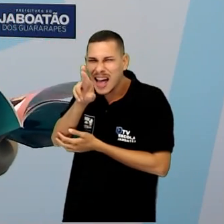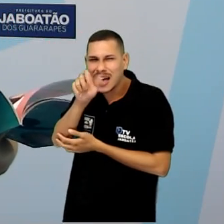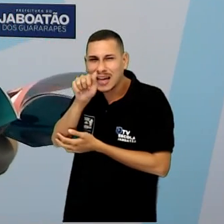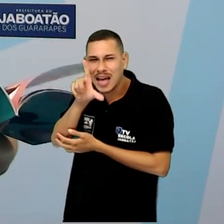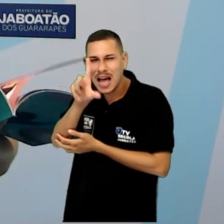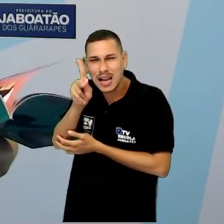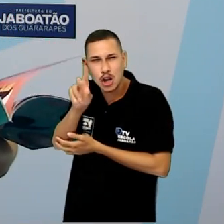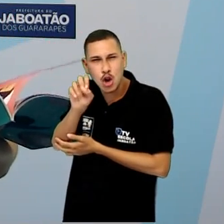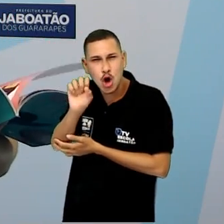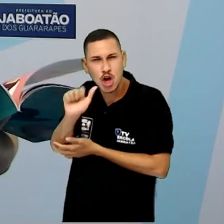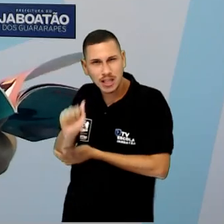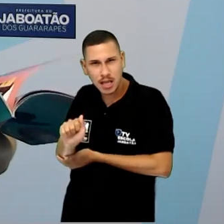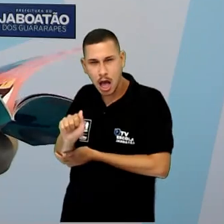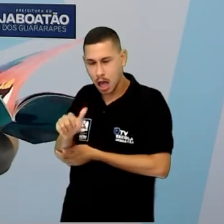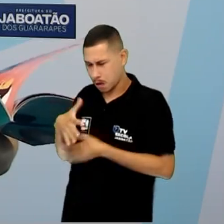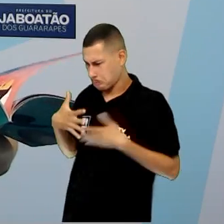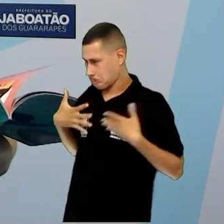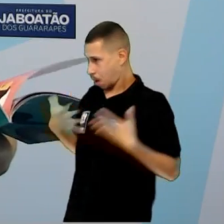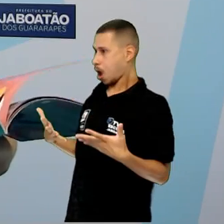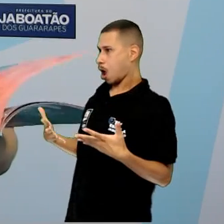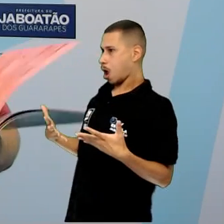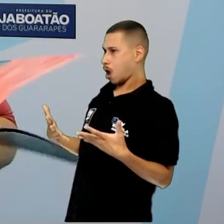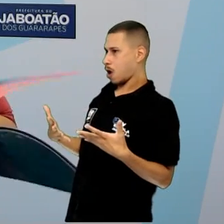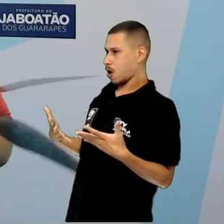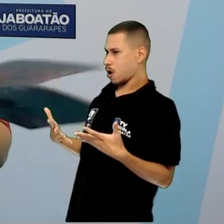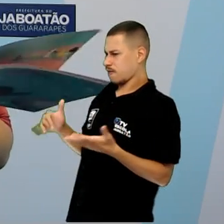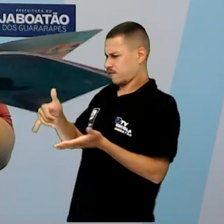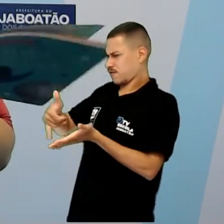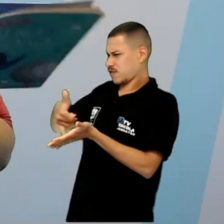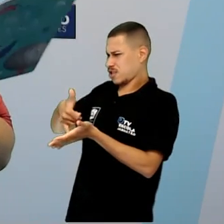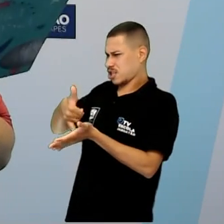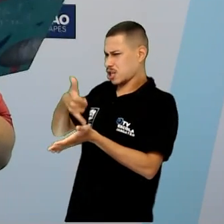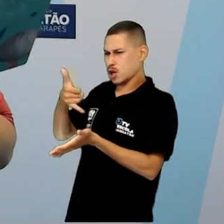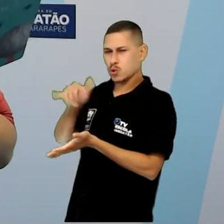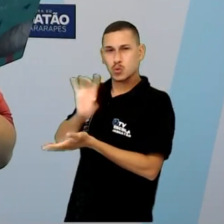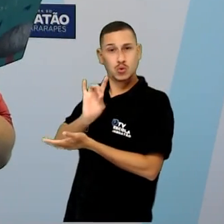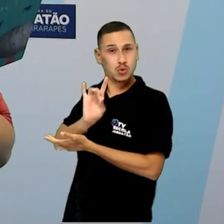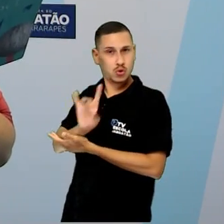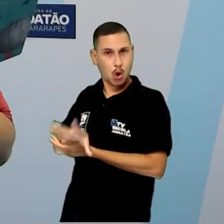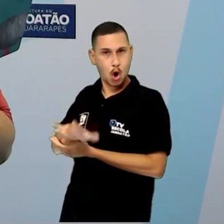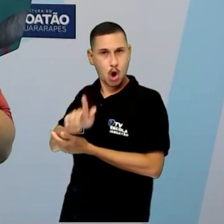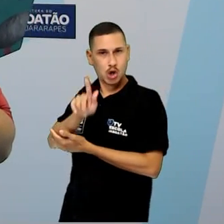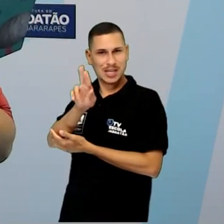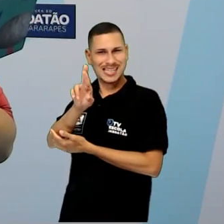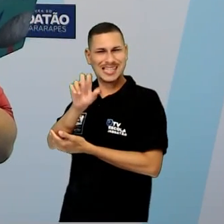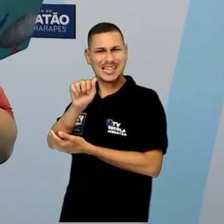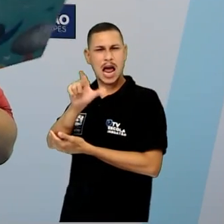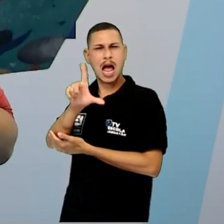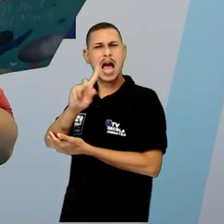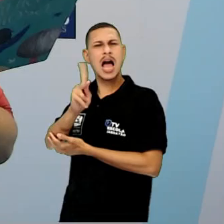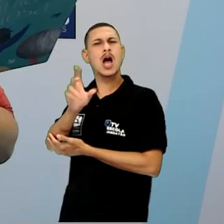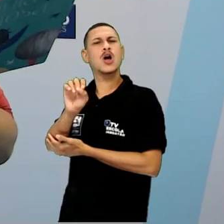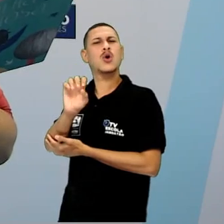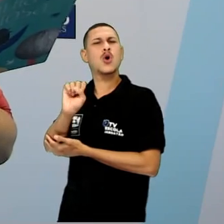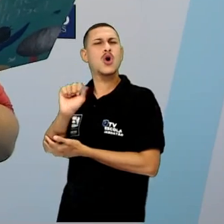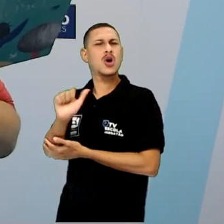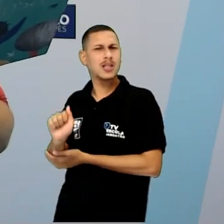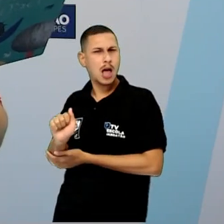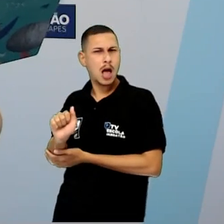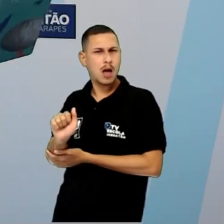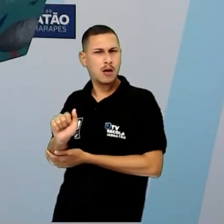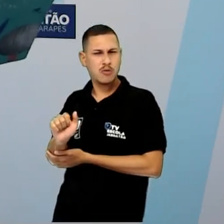o espanto foi geral. Na ficha ela havia escrito apenas Gralhosa. Gralhosa não se